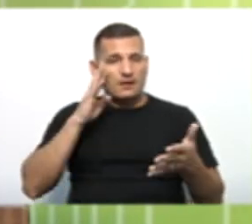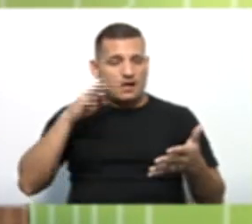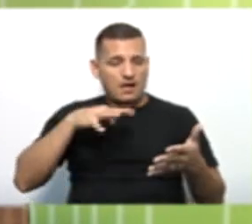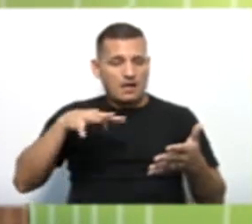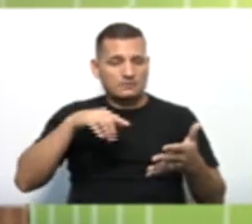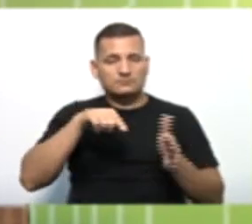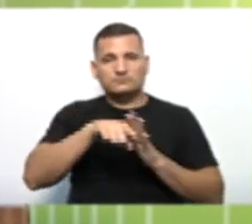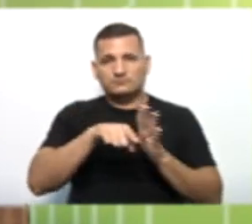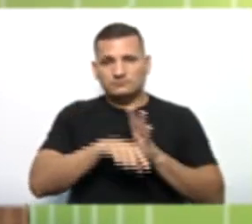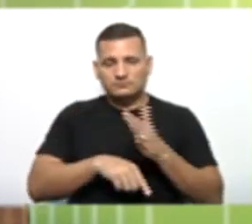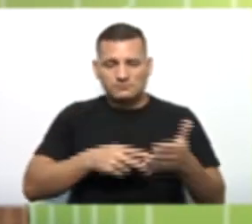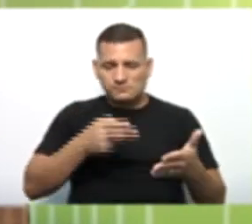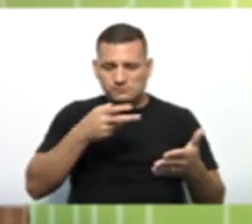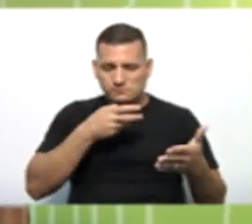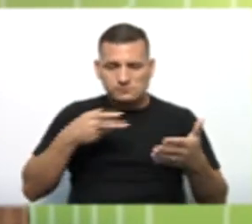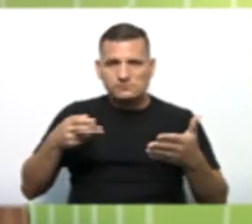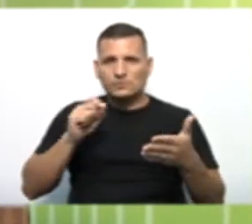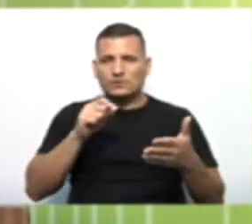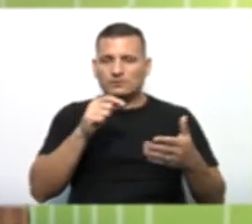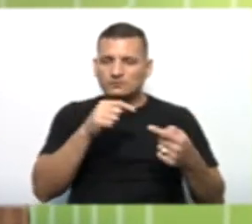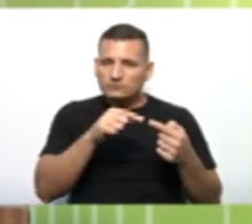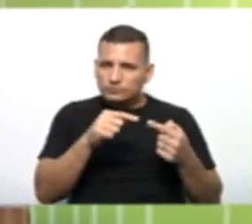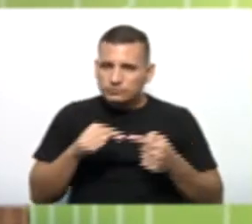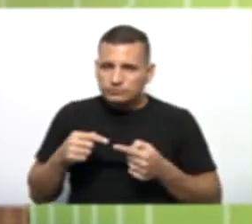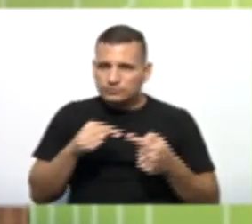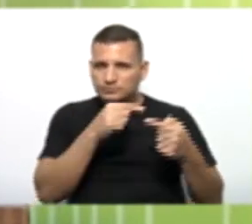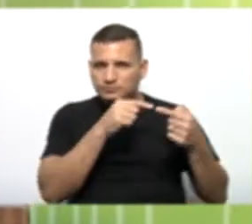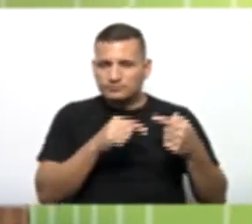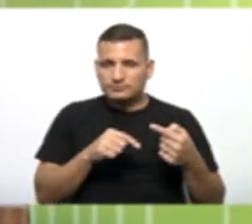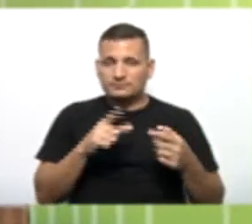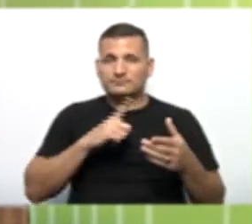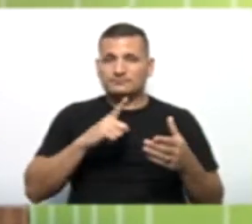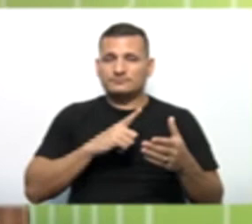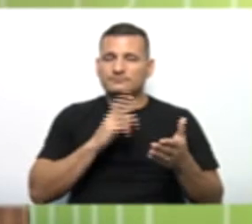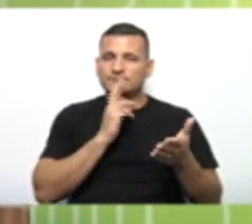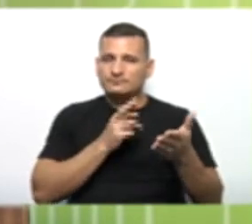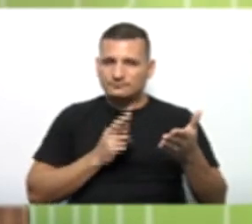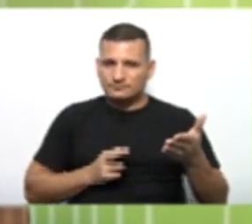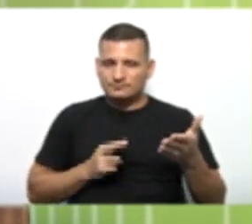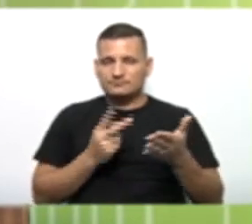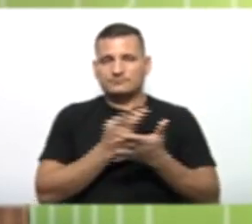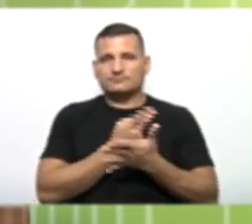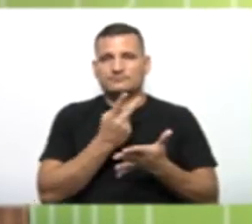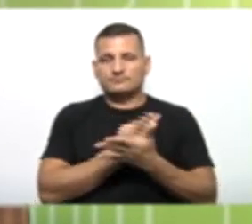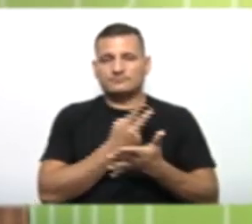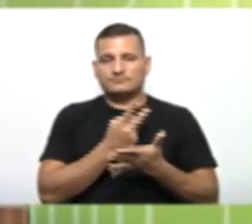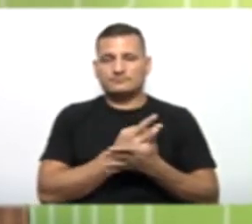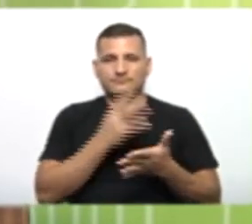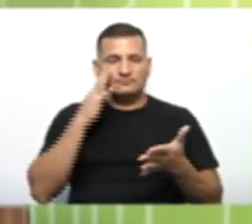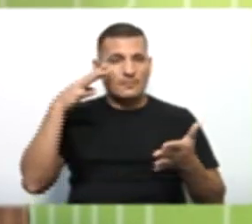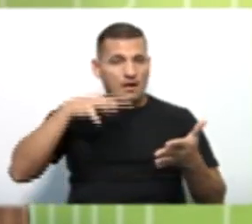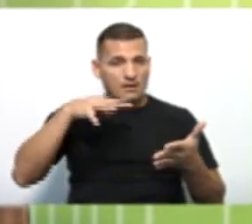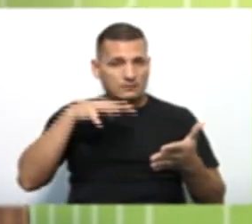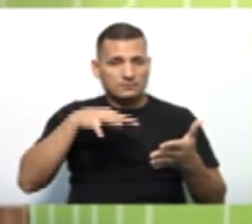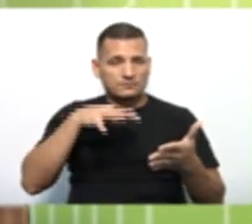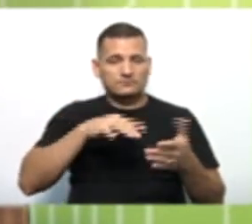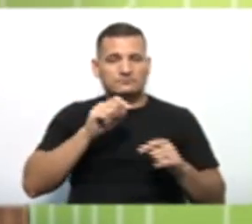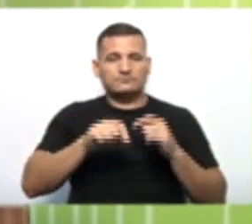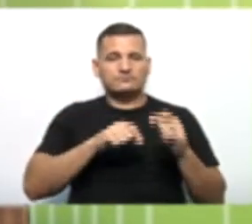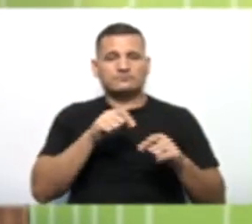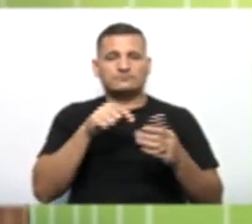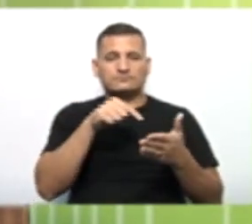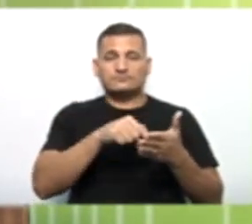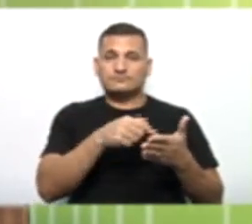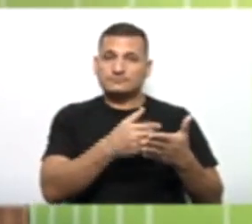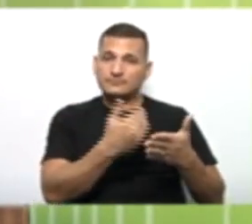perguntas é percebam as incoerências que estão nas respostas erradas preste muita atenção no que